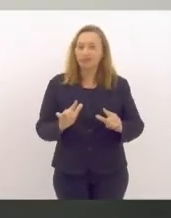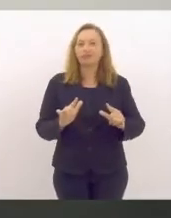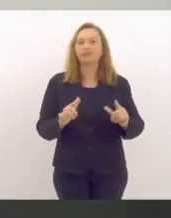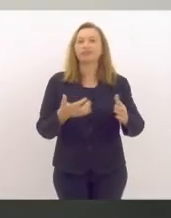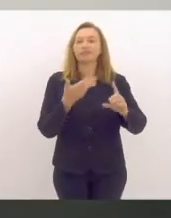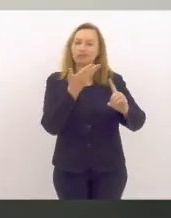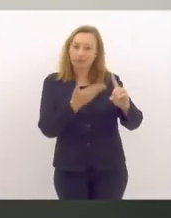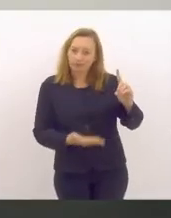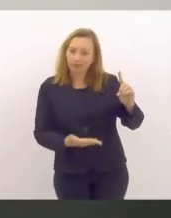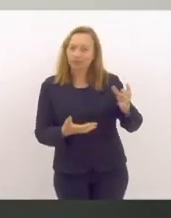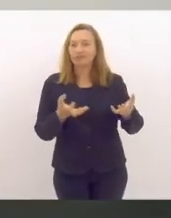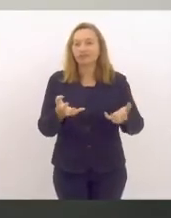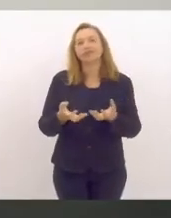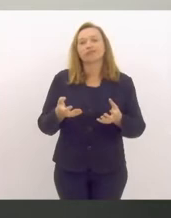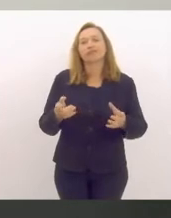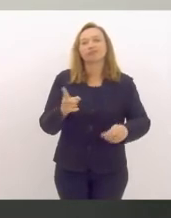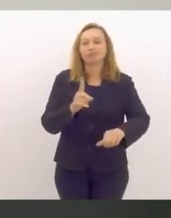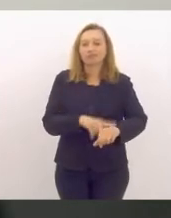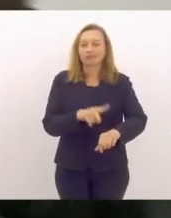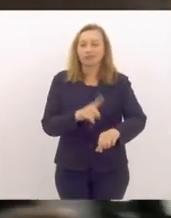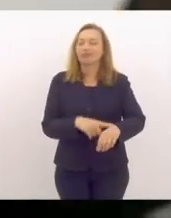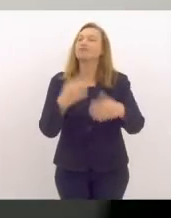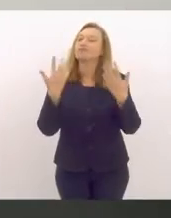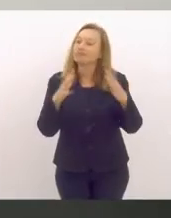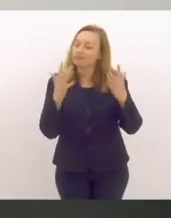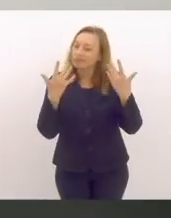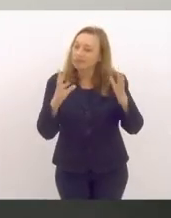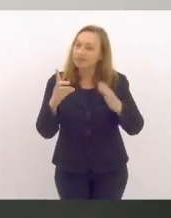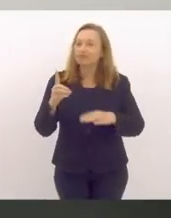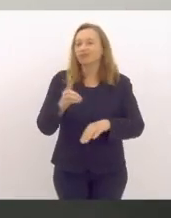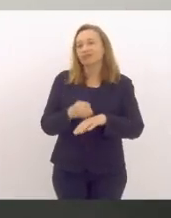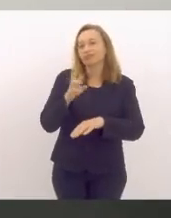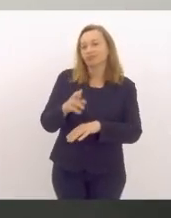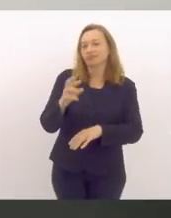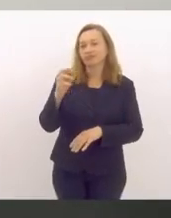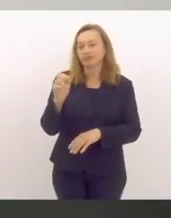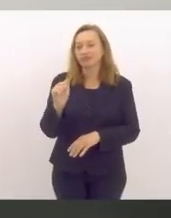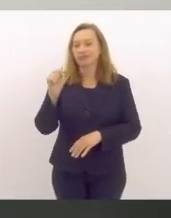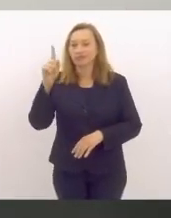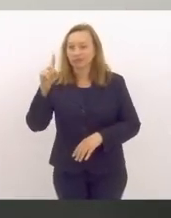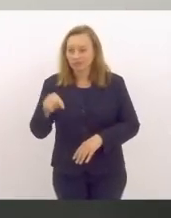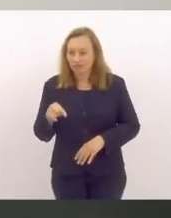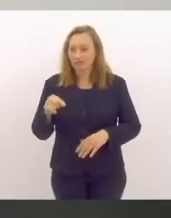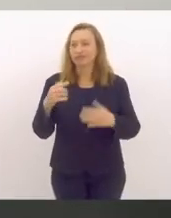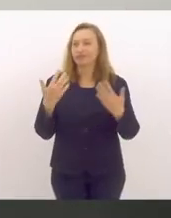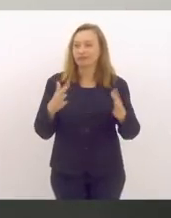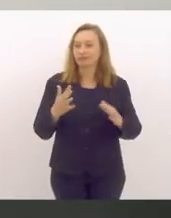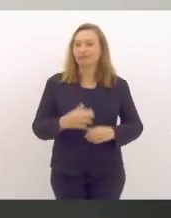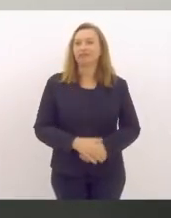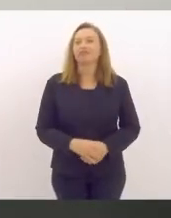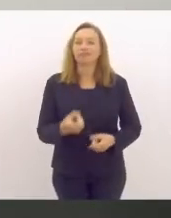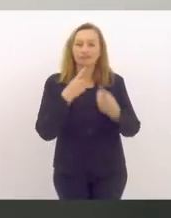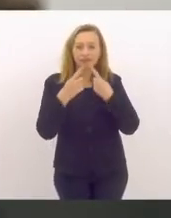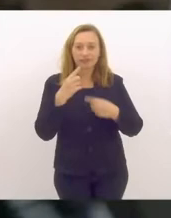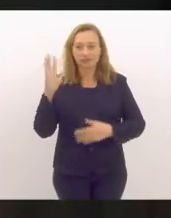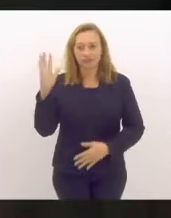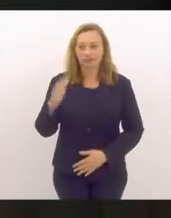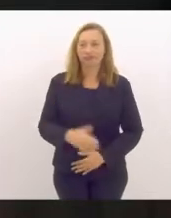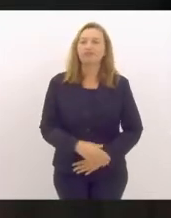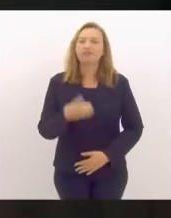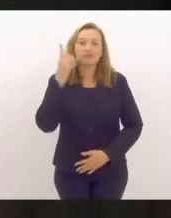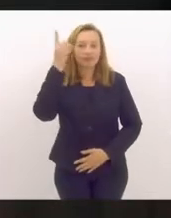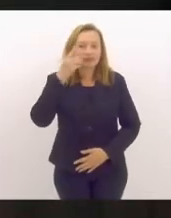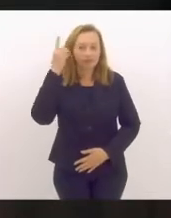participar deste momento. Parabéns, doutor André, o senhor merece de verdade. Para discutir.